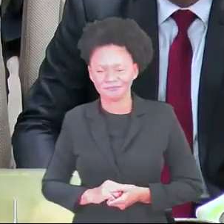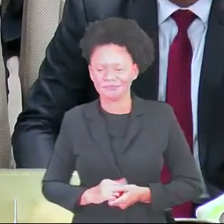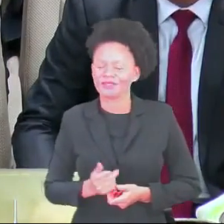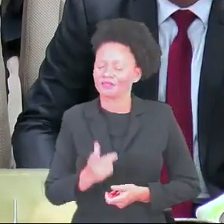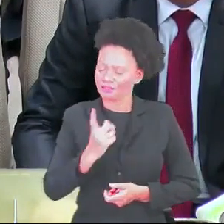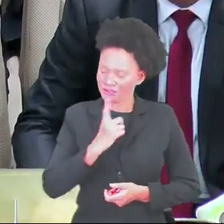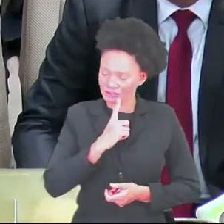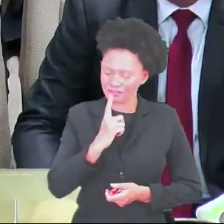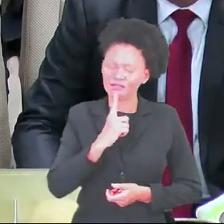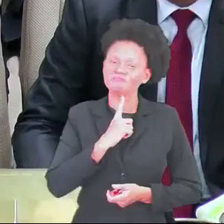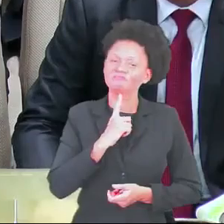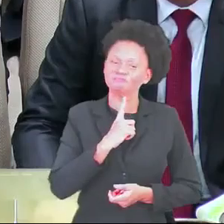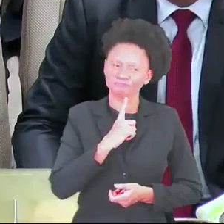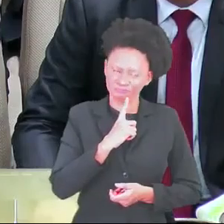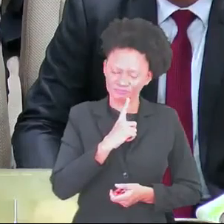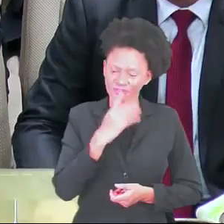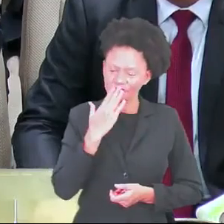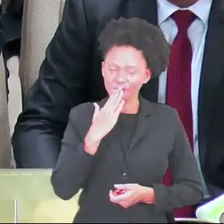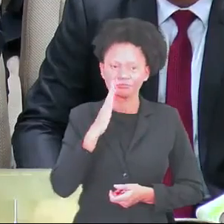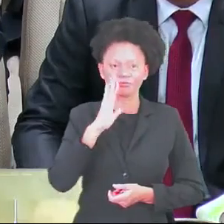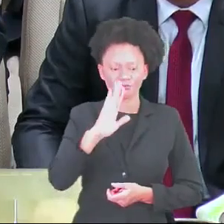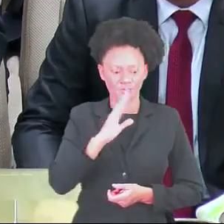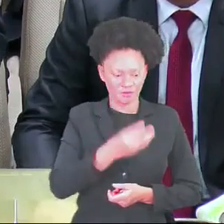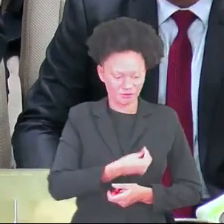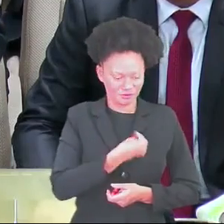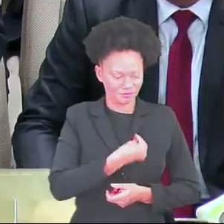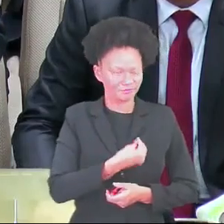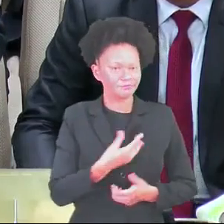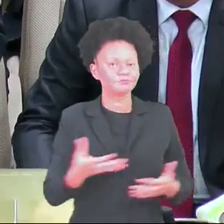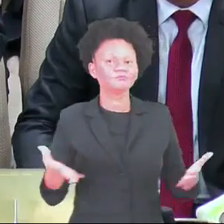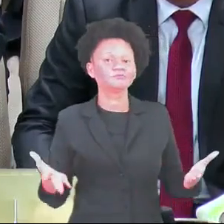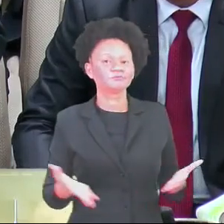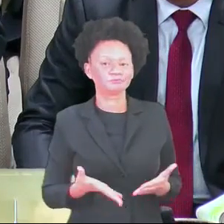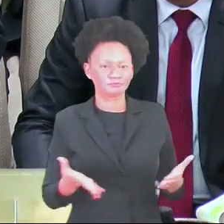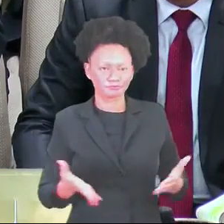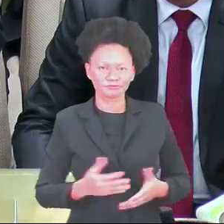Existem as promessas presentes.